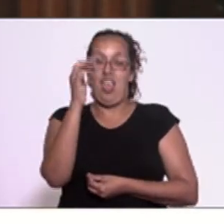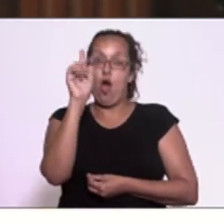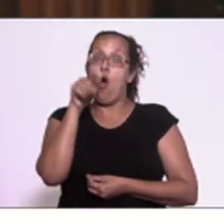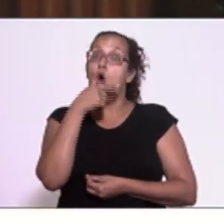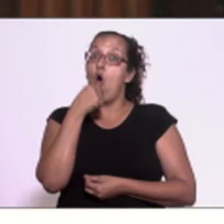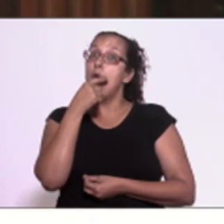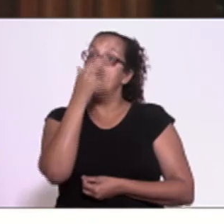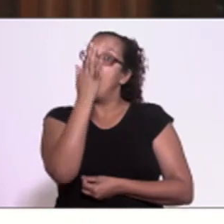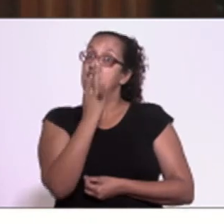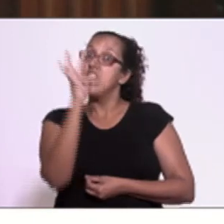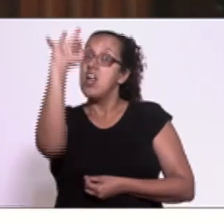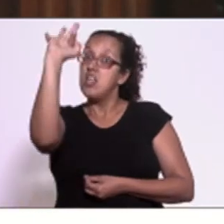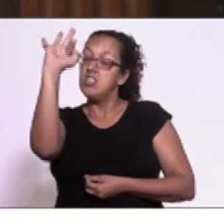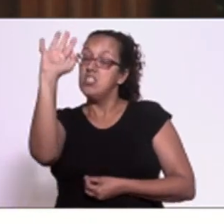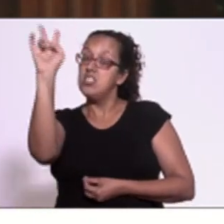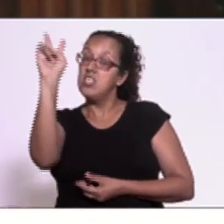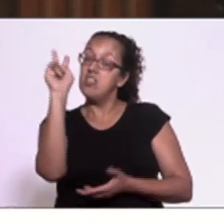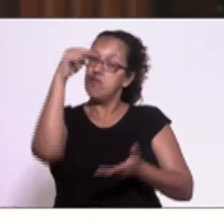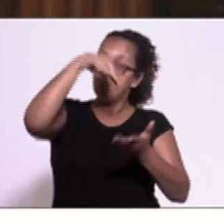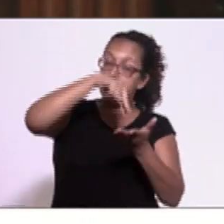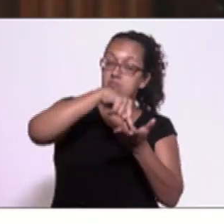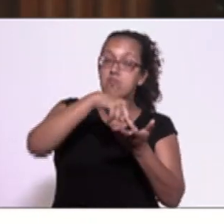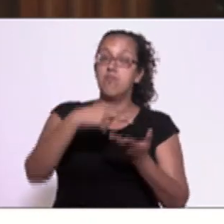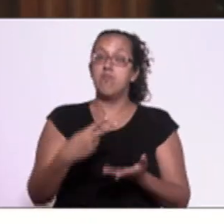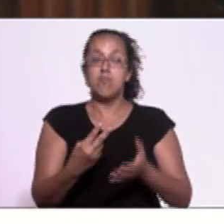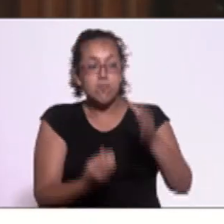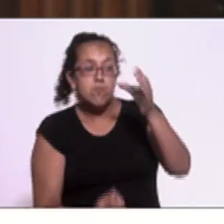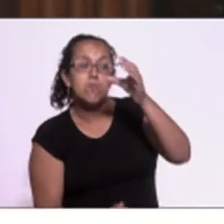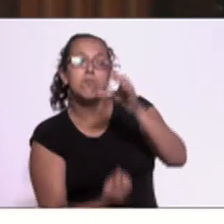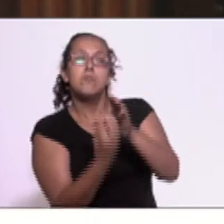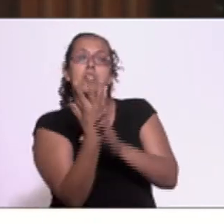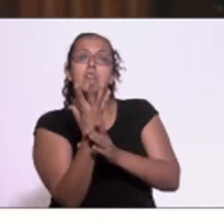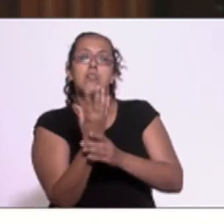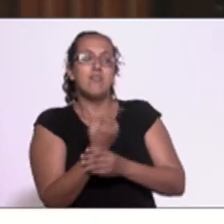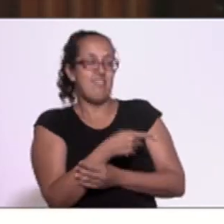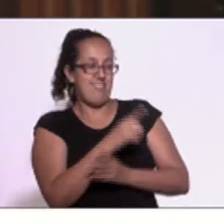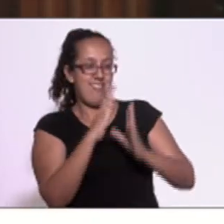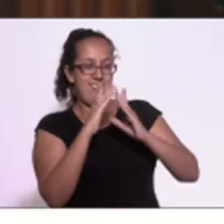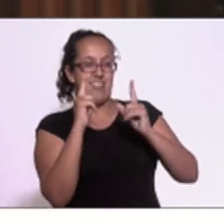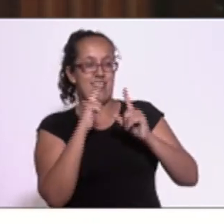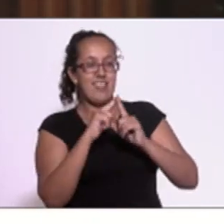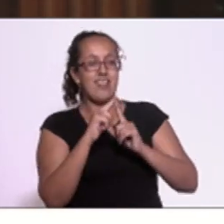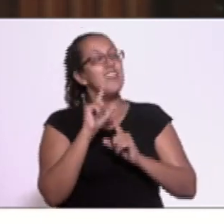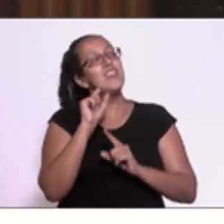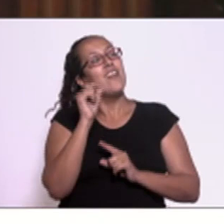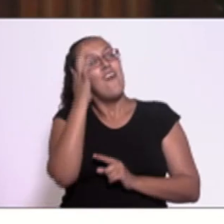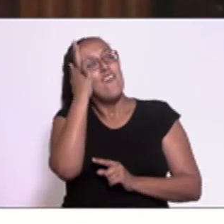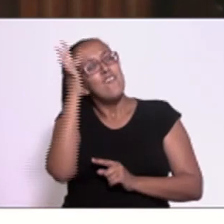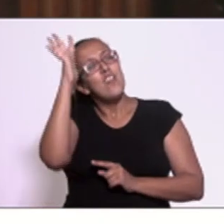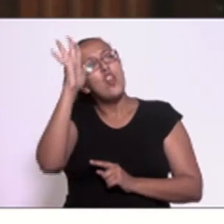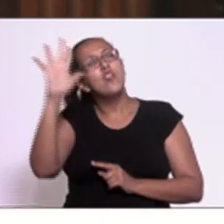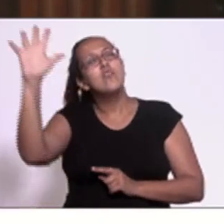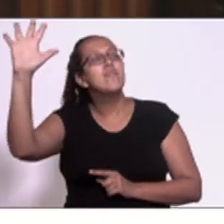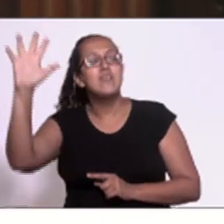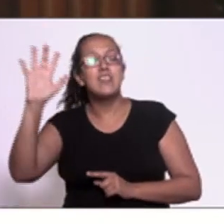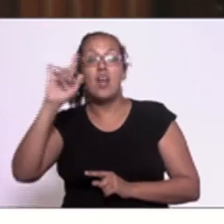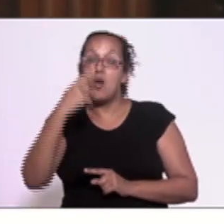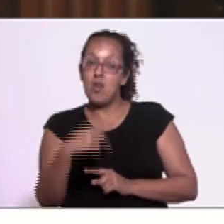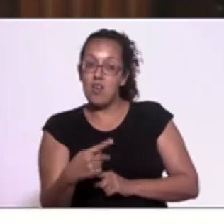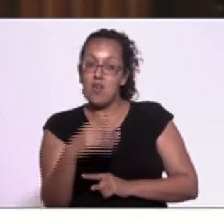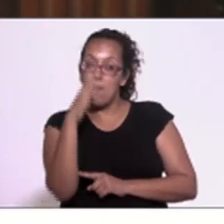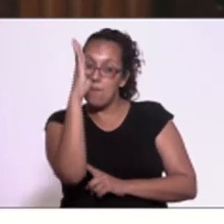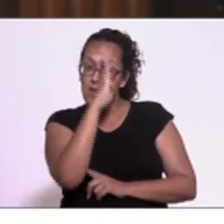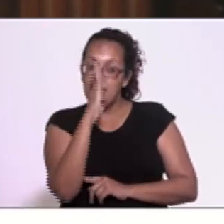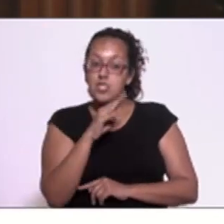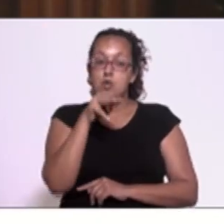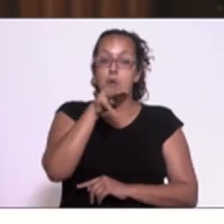o positivista e criador dessa filosofia. No Brasil, Miguel